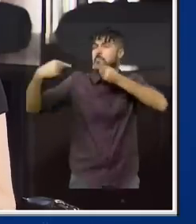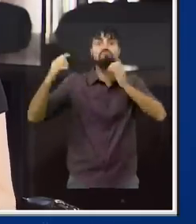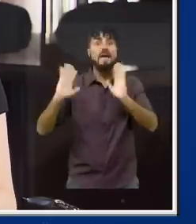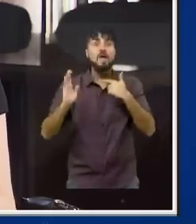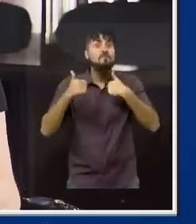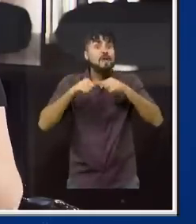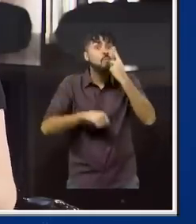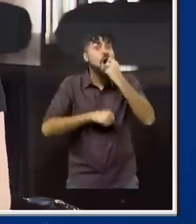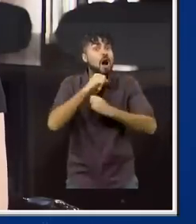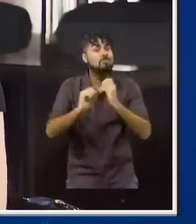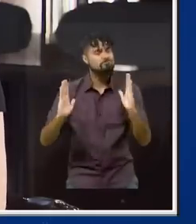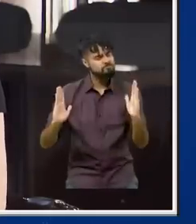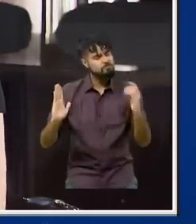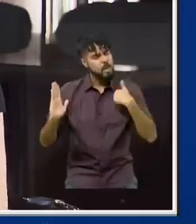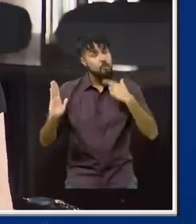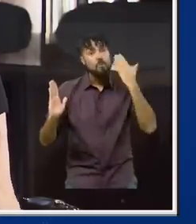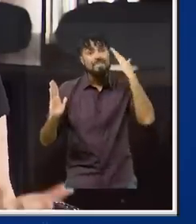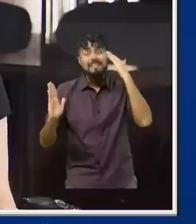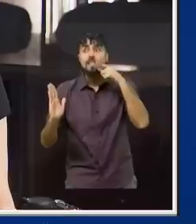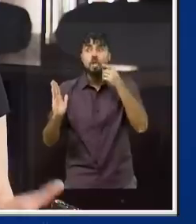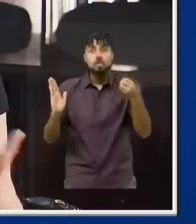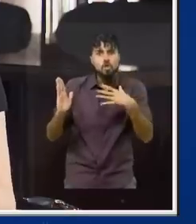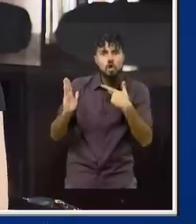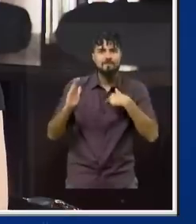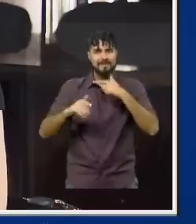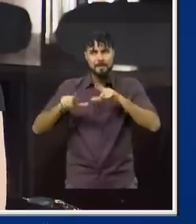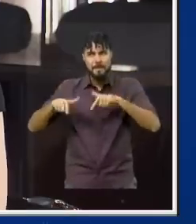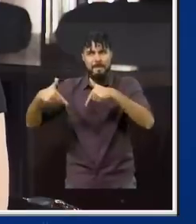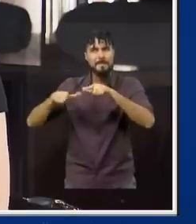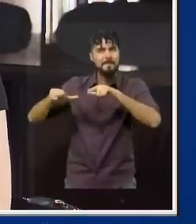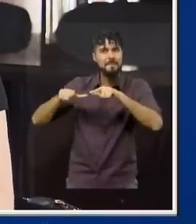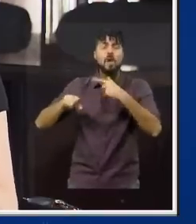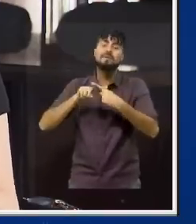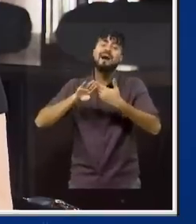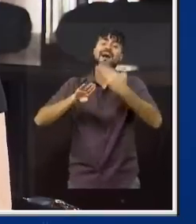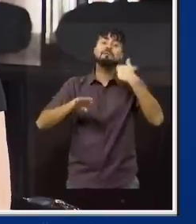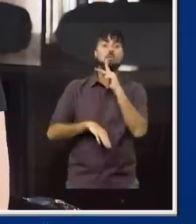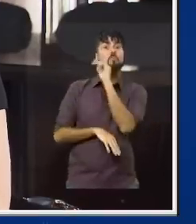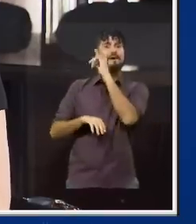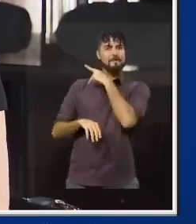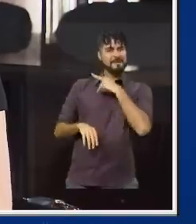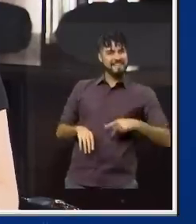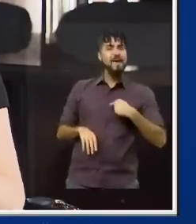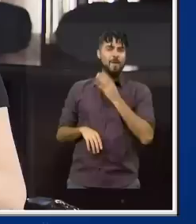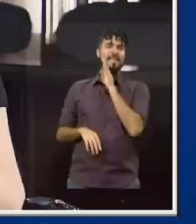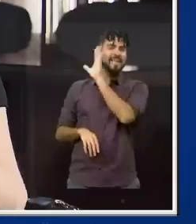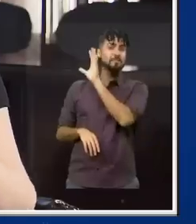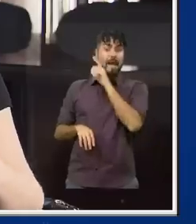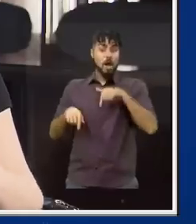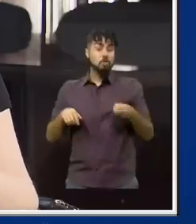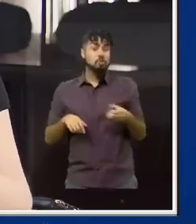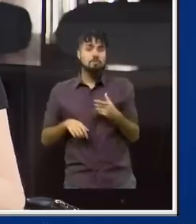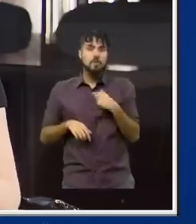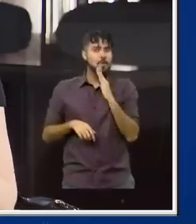se elas quiserem lugar de mulher é onde elas querem e não onde os partidos querem que elas entrem agora para